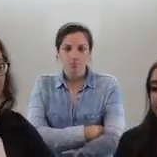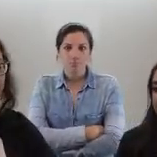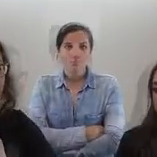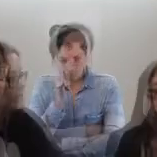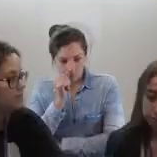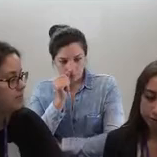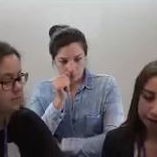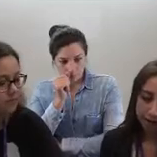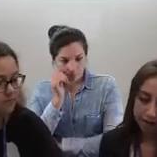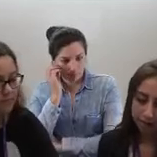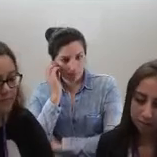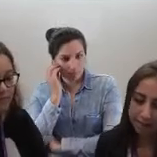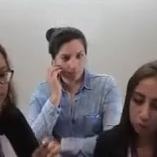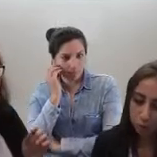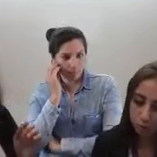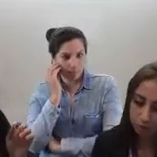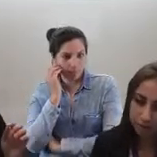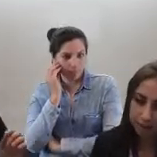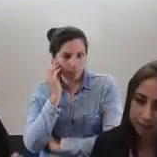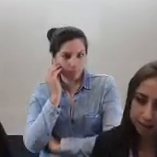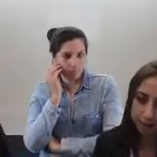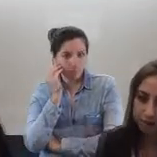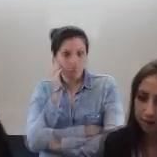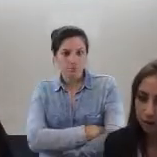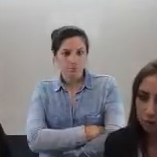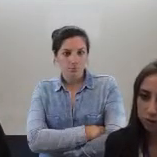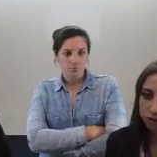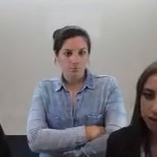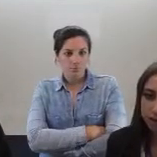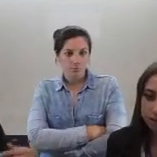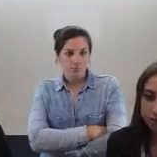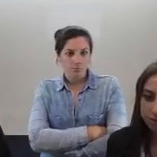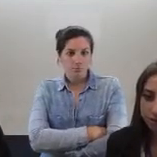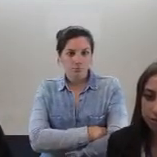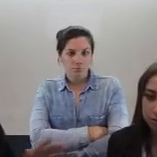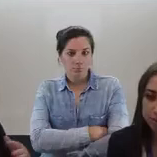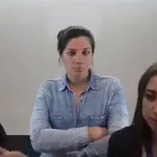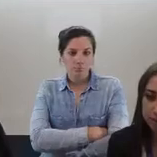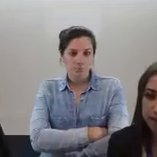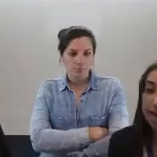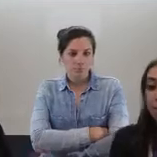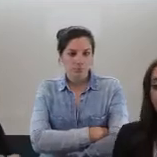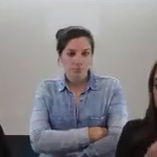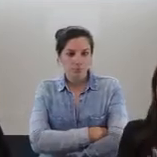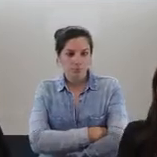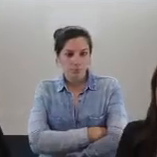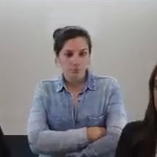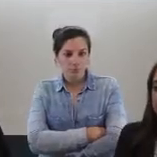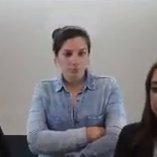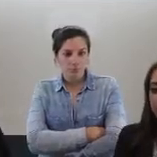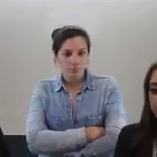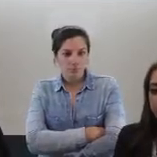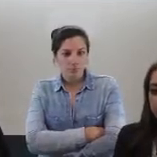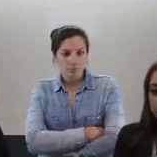ver. inglês. Vamos botar school, só pra ver o que... Isso na busca Education. básica, tá, É gente? uma busca